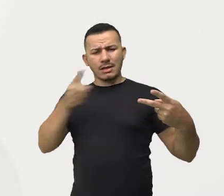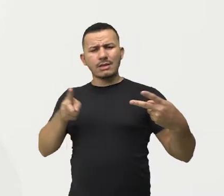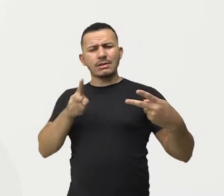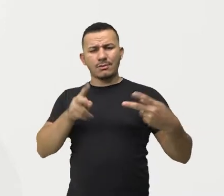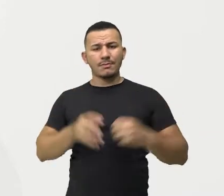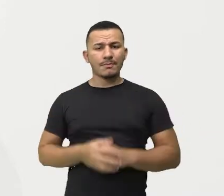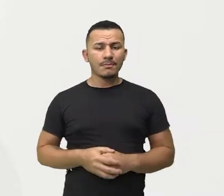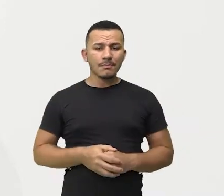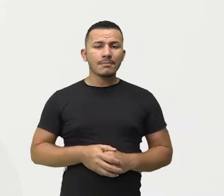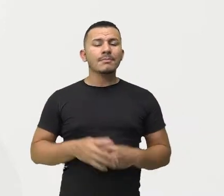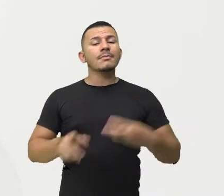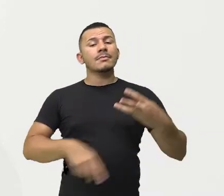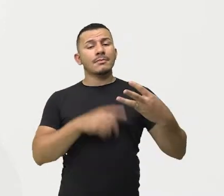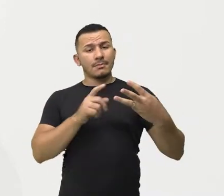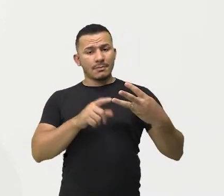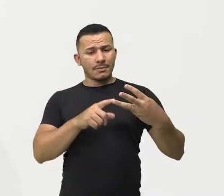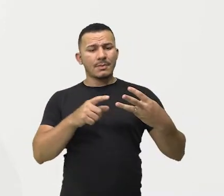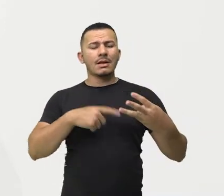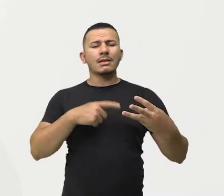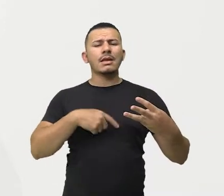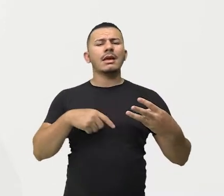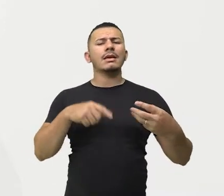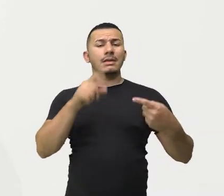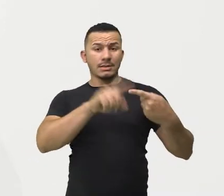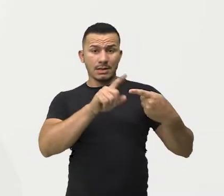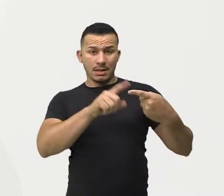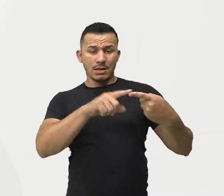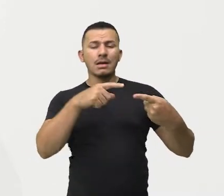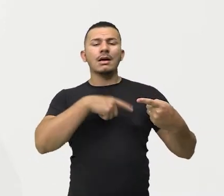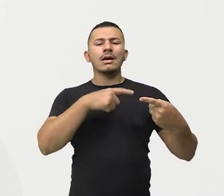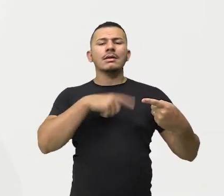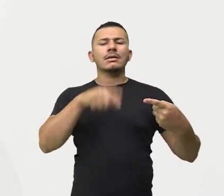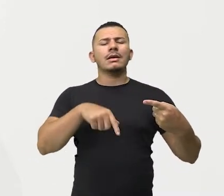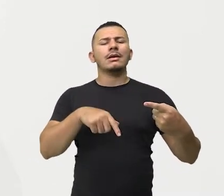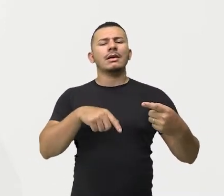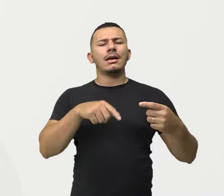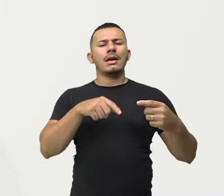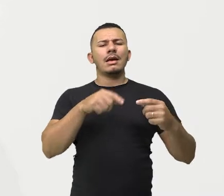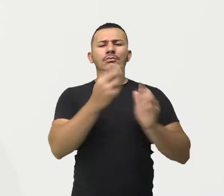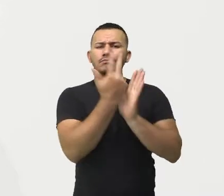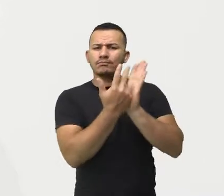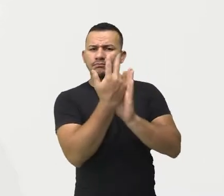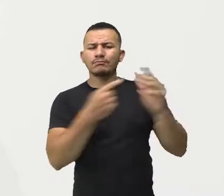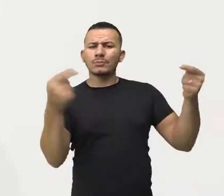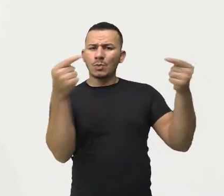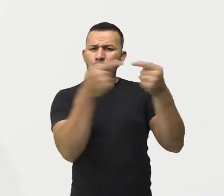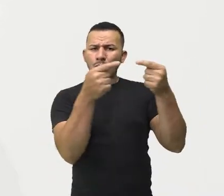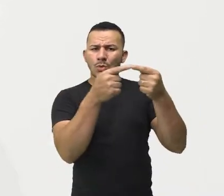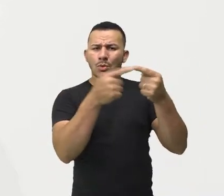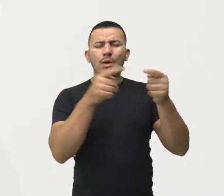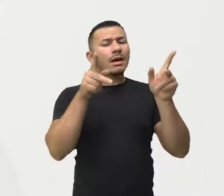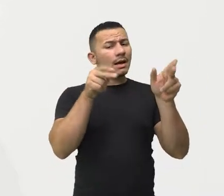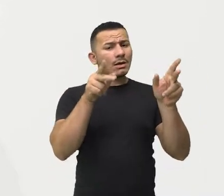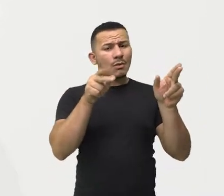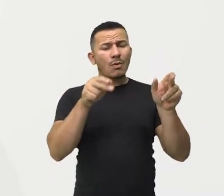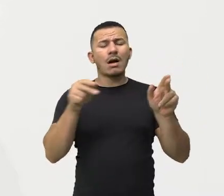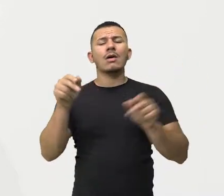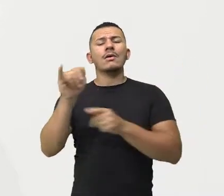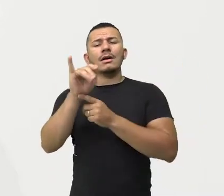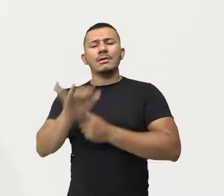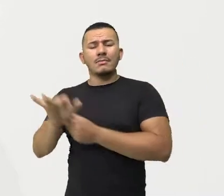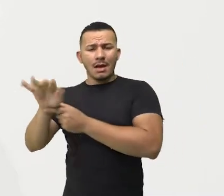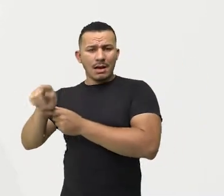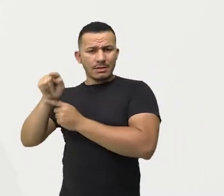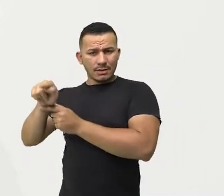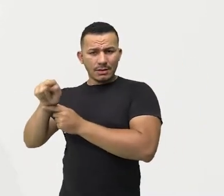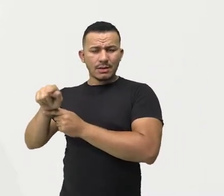Então observe que todos os pontos da figura 1 têm os seus correspondentes na figura 3. E na mesma